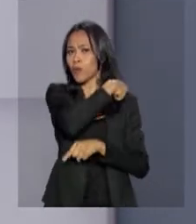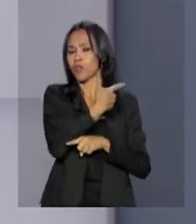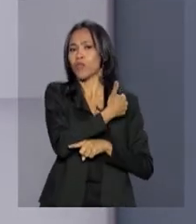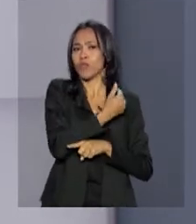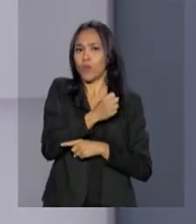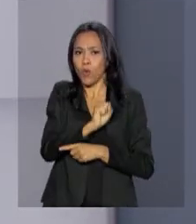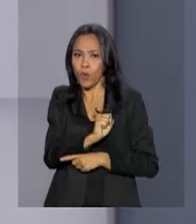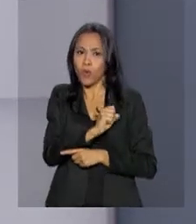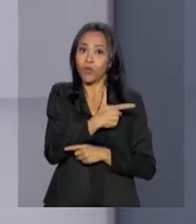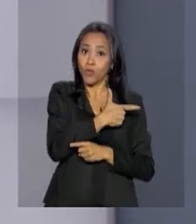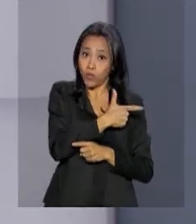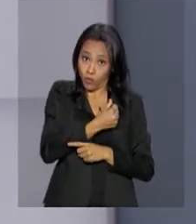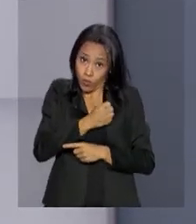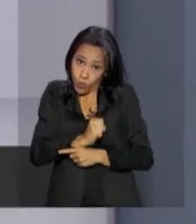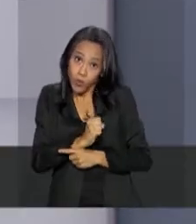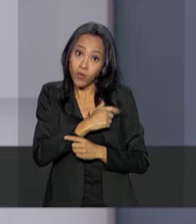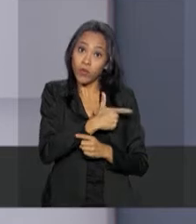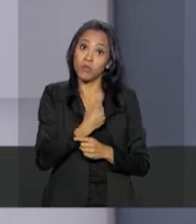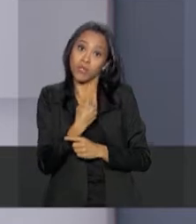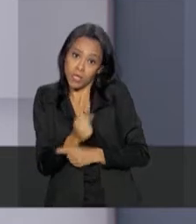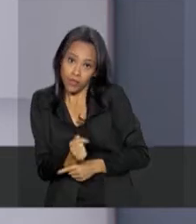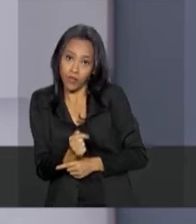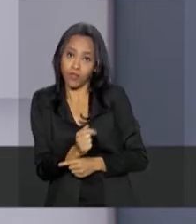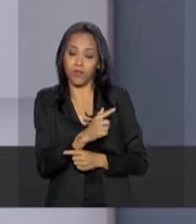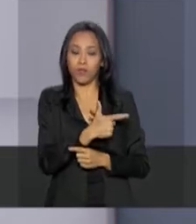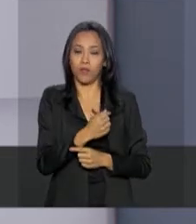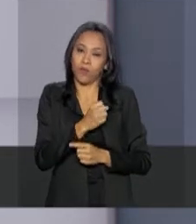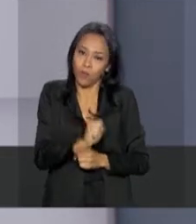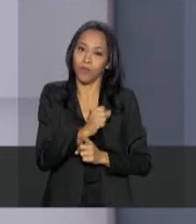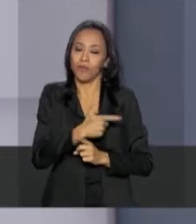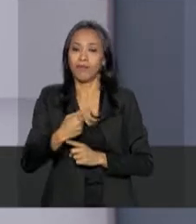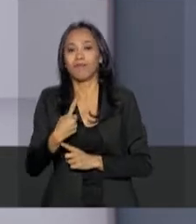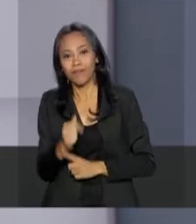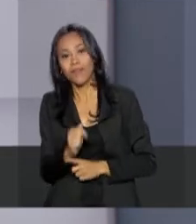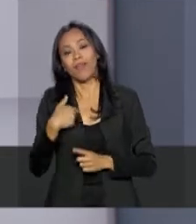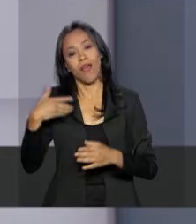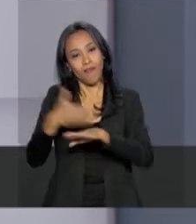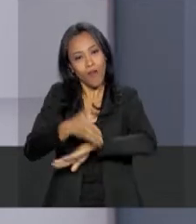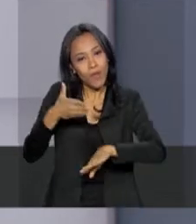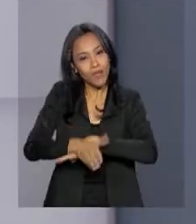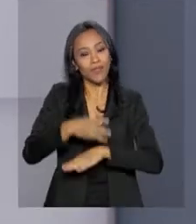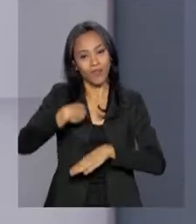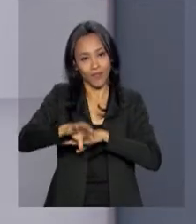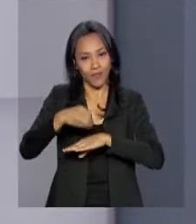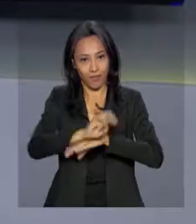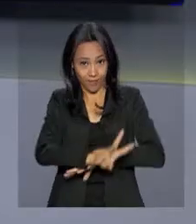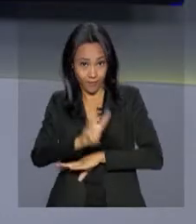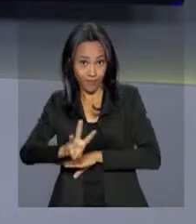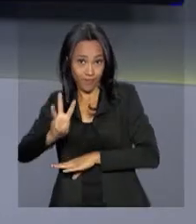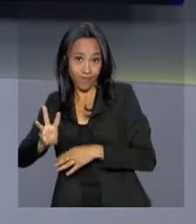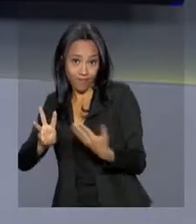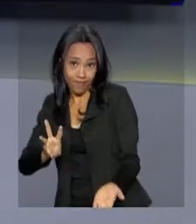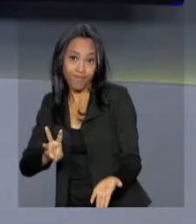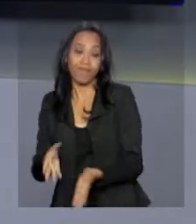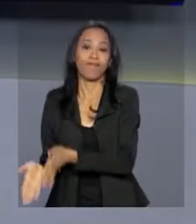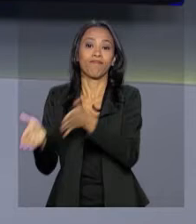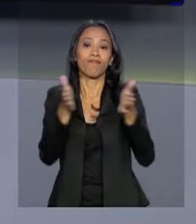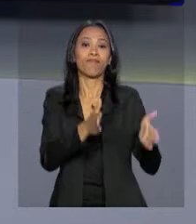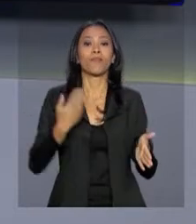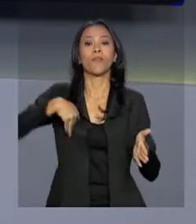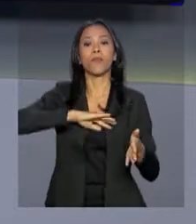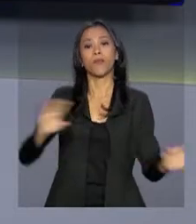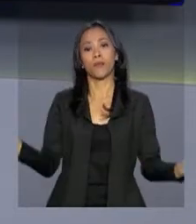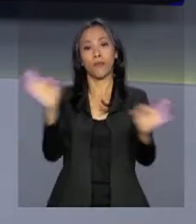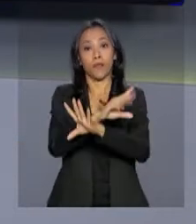2017 para mais informações basta acessar o site da receita federal nós ficamos por aqui você